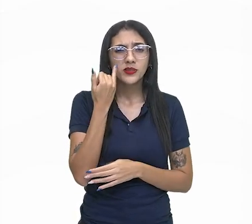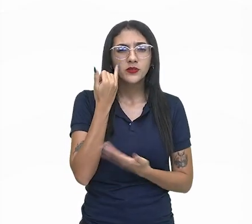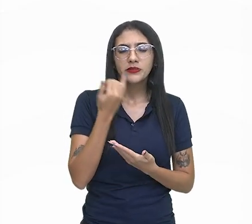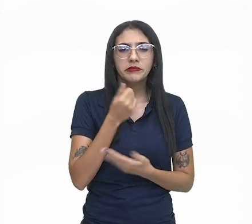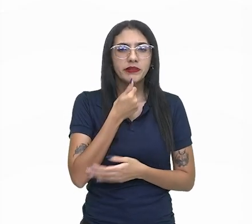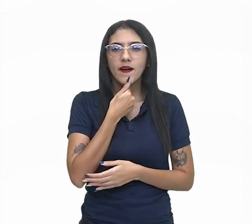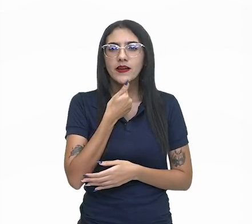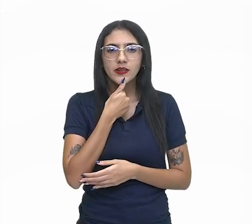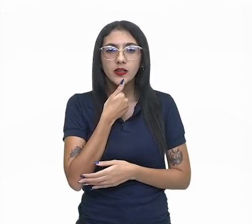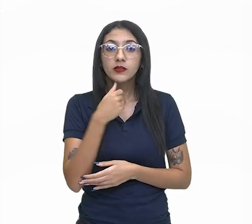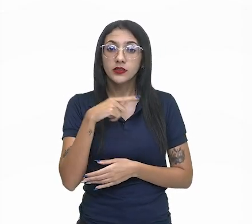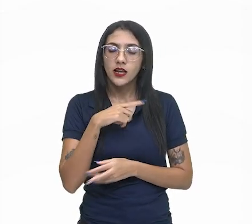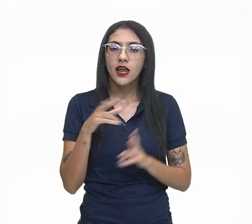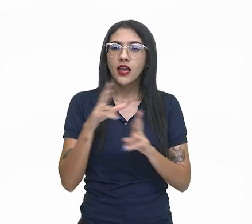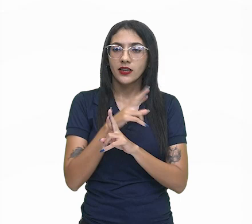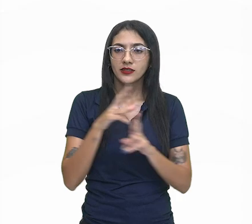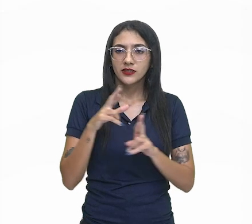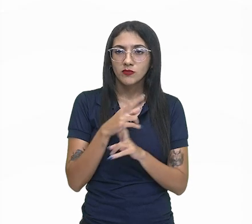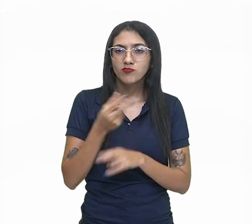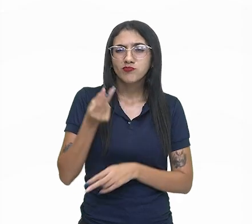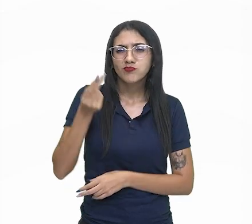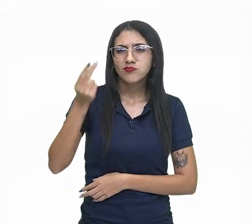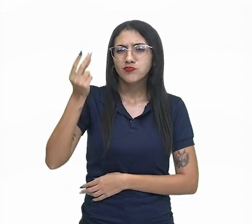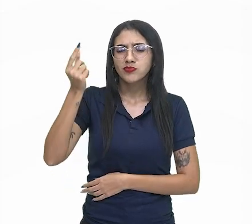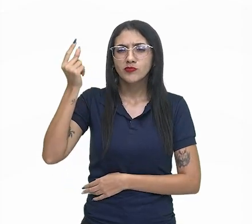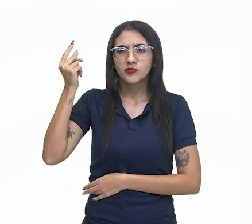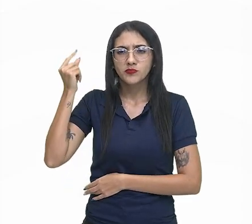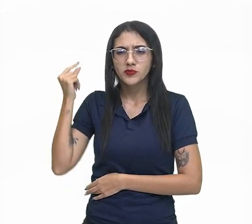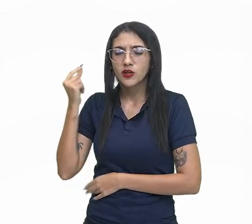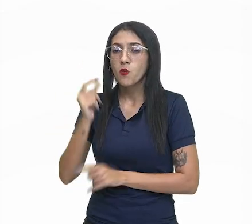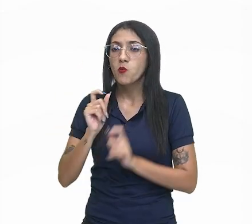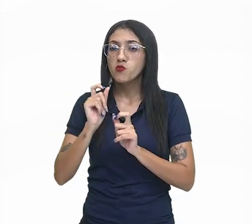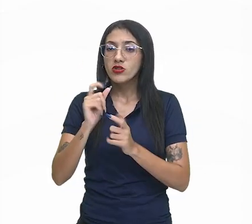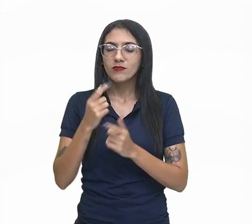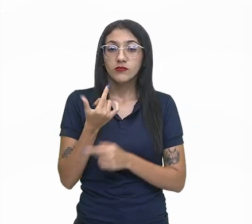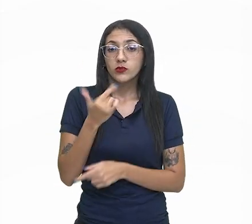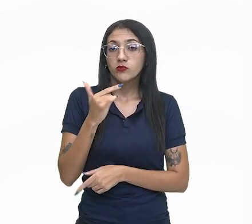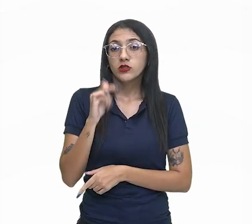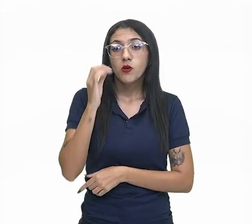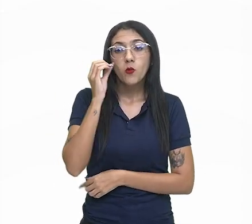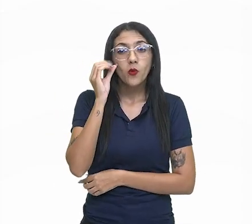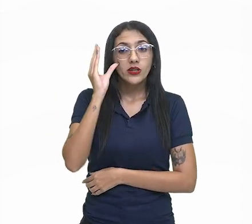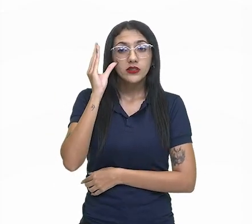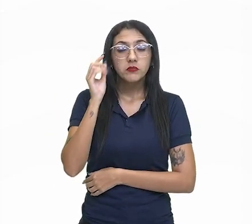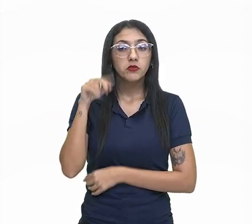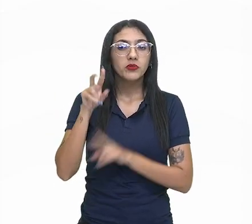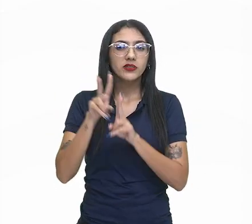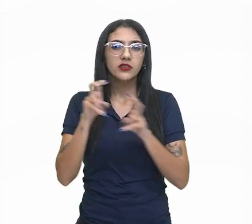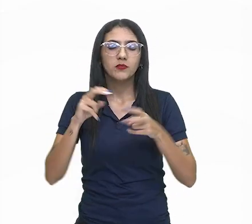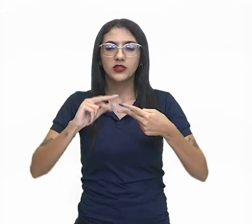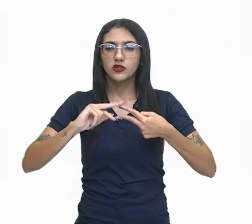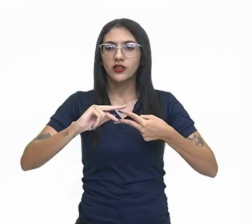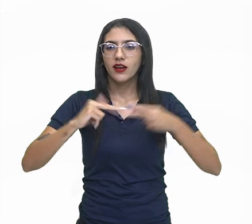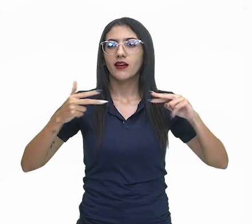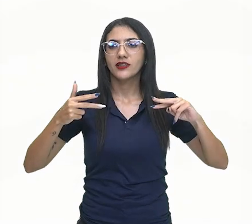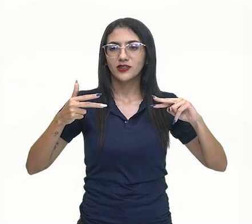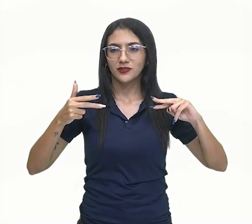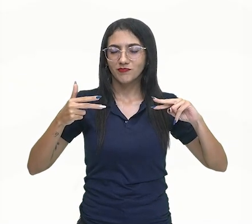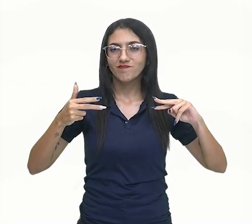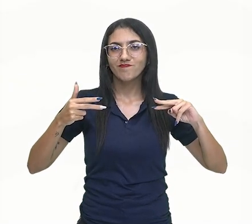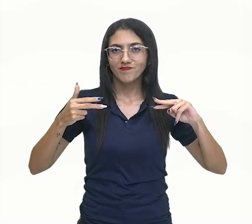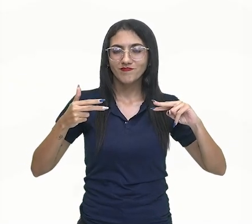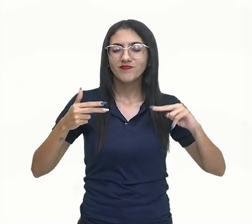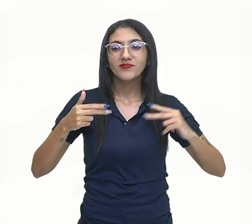têm relação com, naquela época, com falta de conhecimento sobre genética, né?